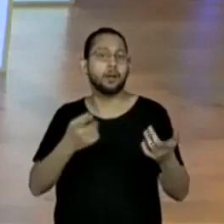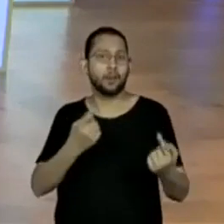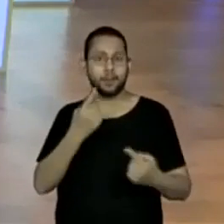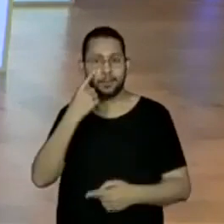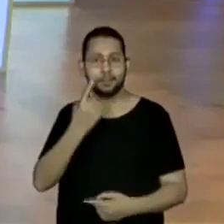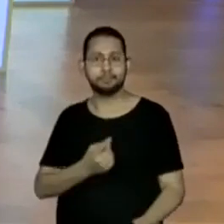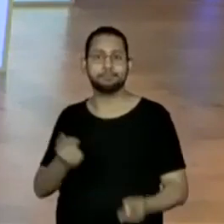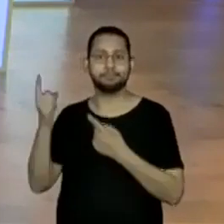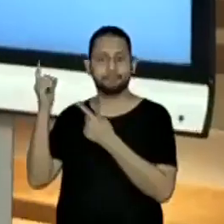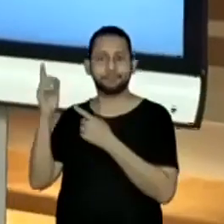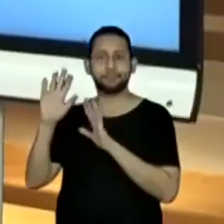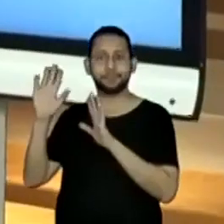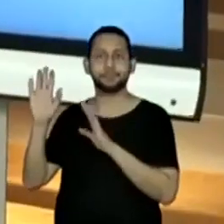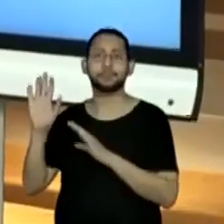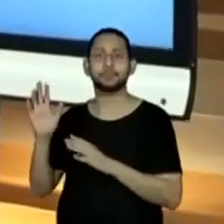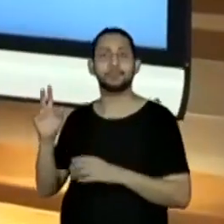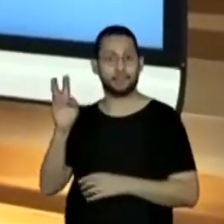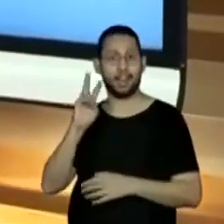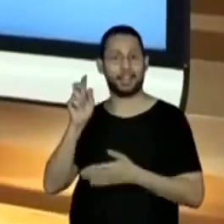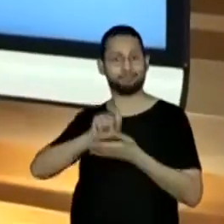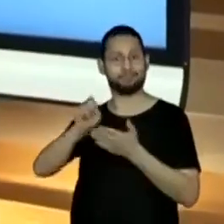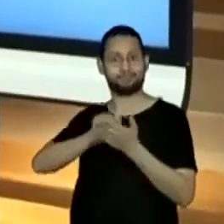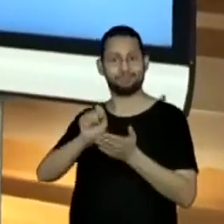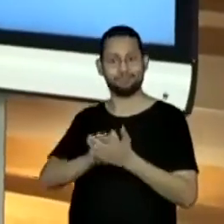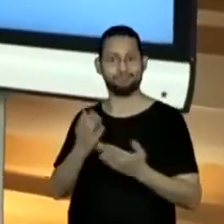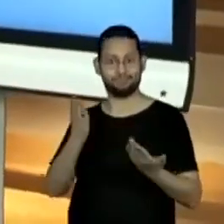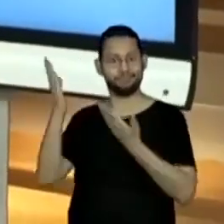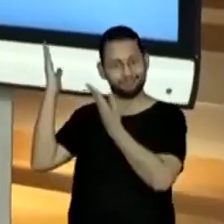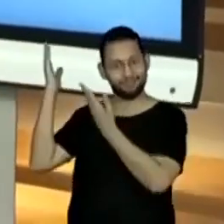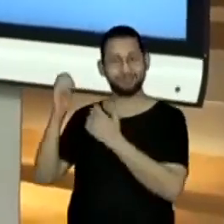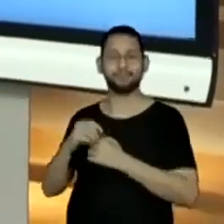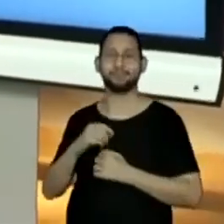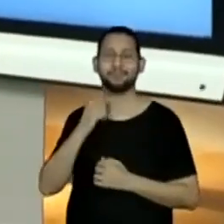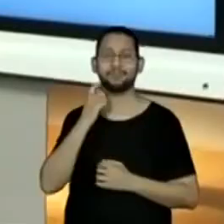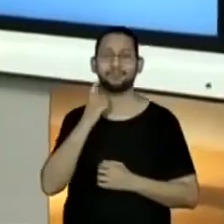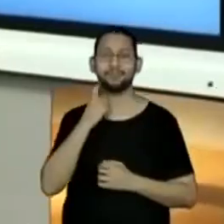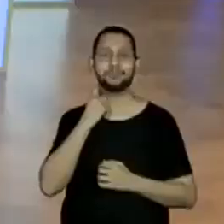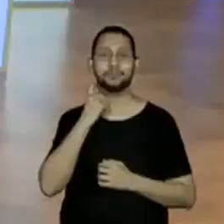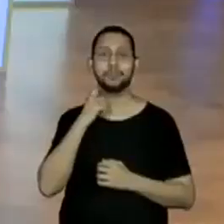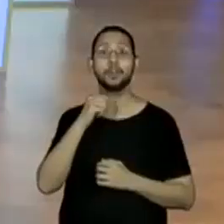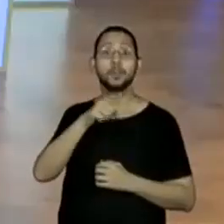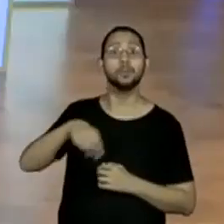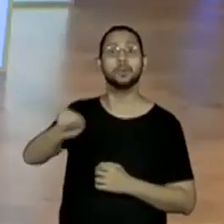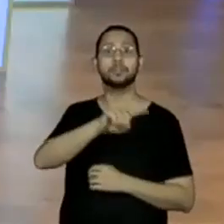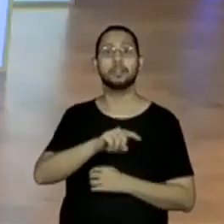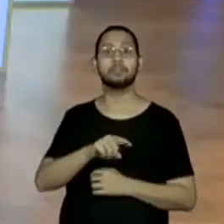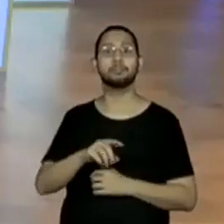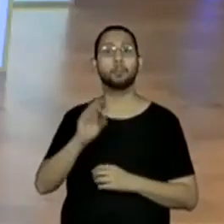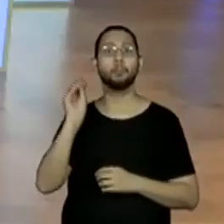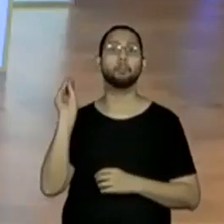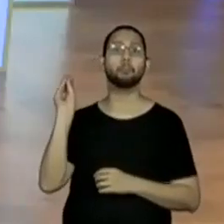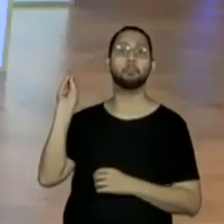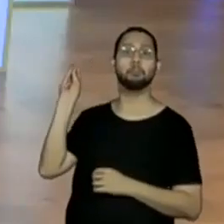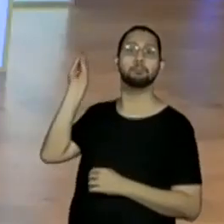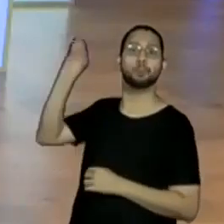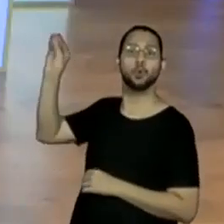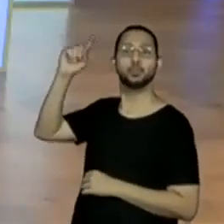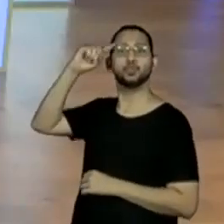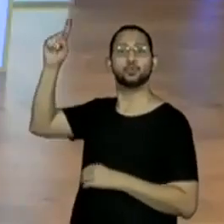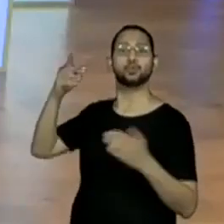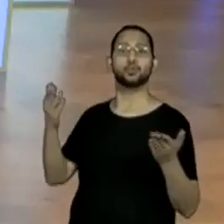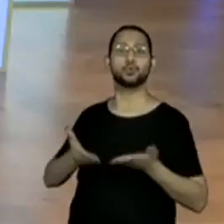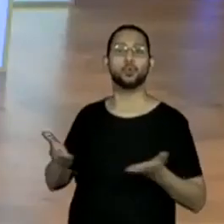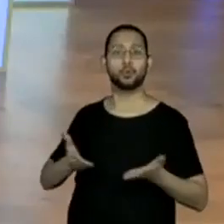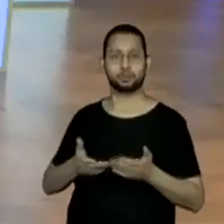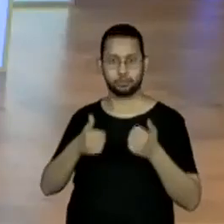meu quadro? Meu quadro é esse daqui, ó. Ah, voltei para o quadro. Vocês vão colocar a data de hoje, combinado?